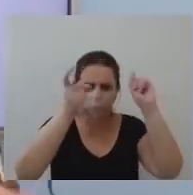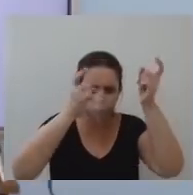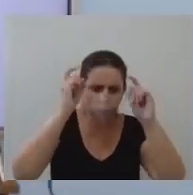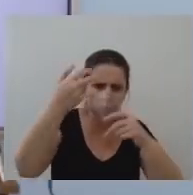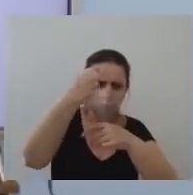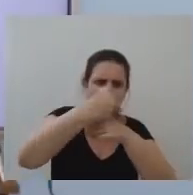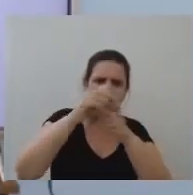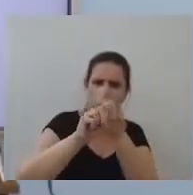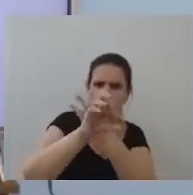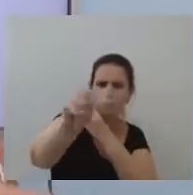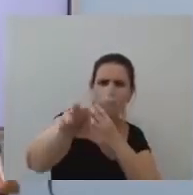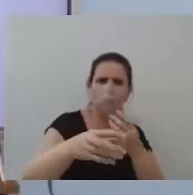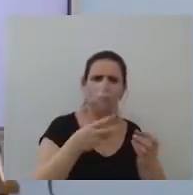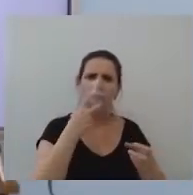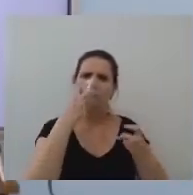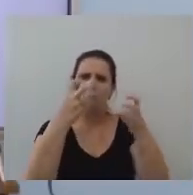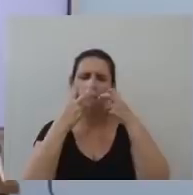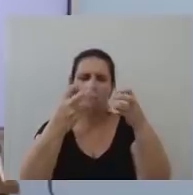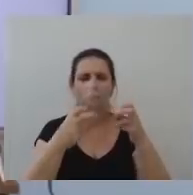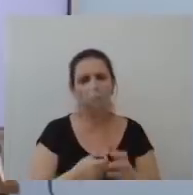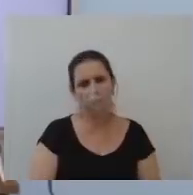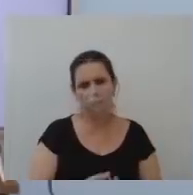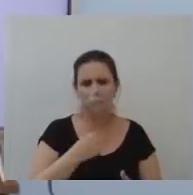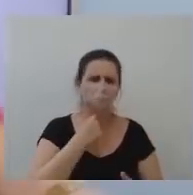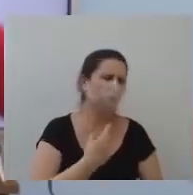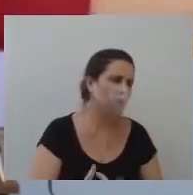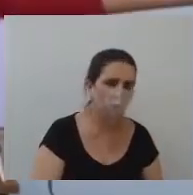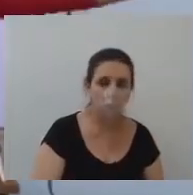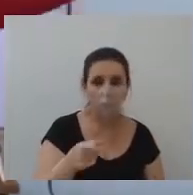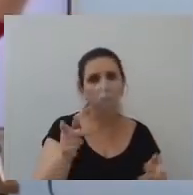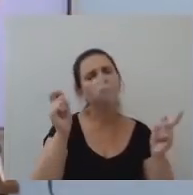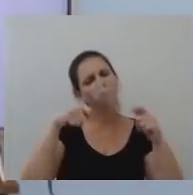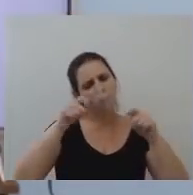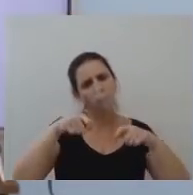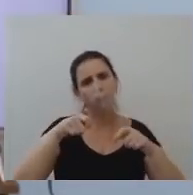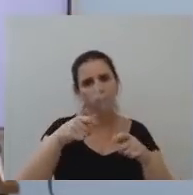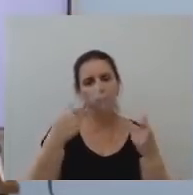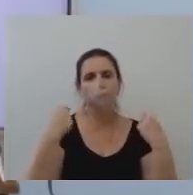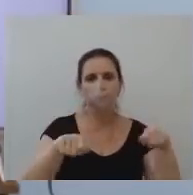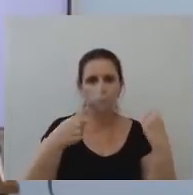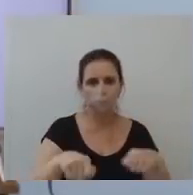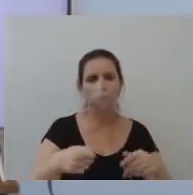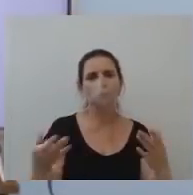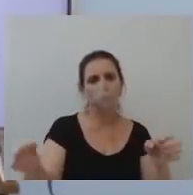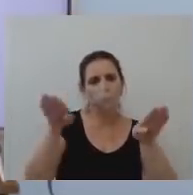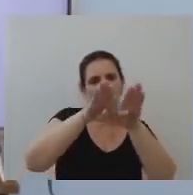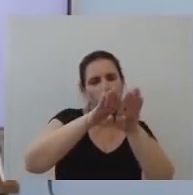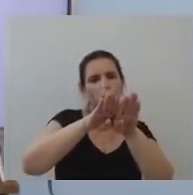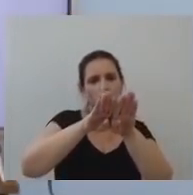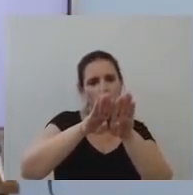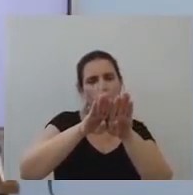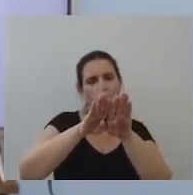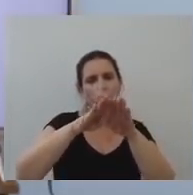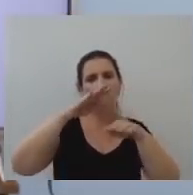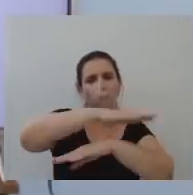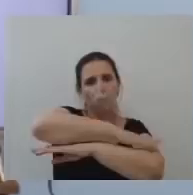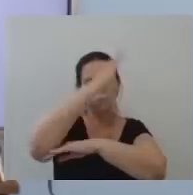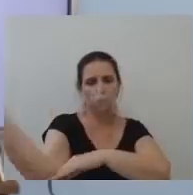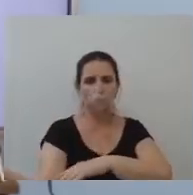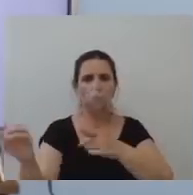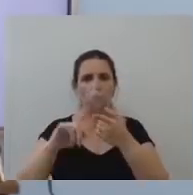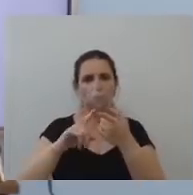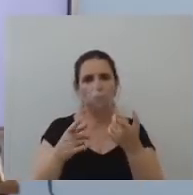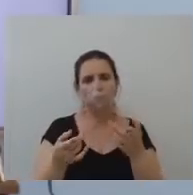que eu faço? Não dá para eu gravar? Dá sim. Aí nesse caso você vai realmente fechar a porta, certo,